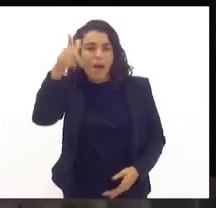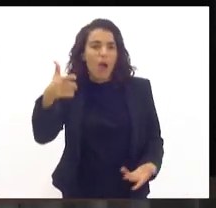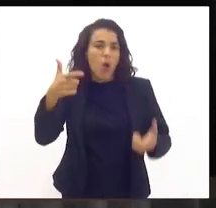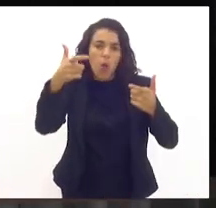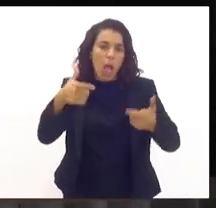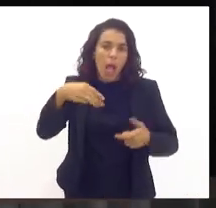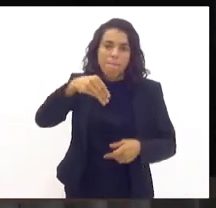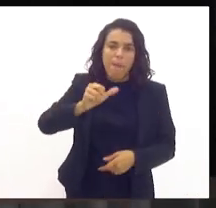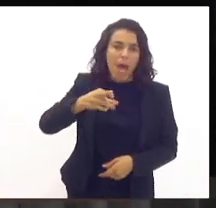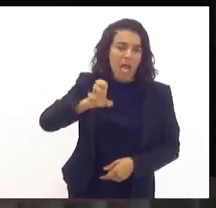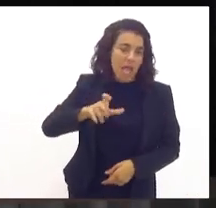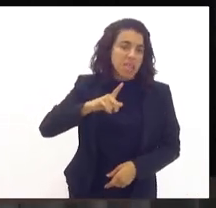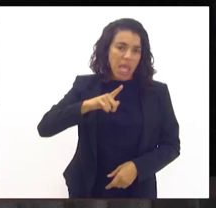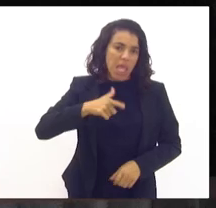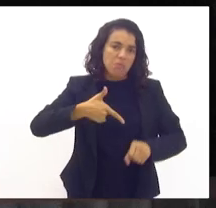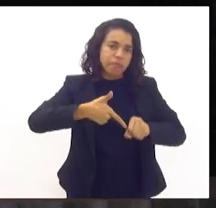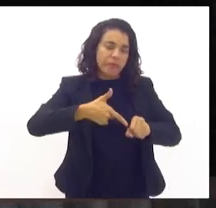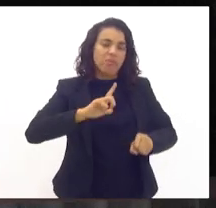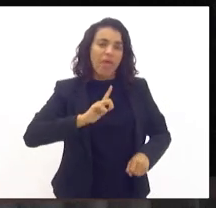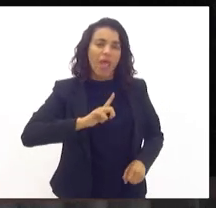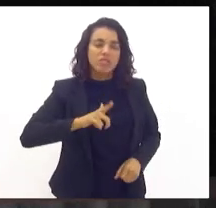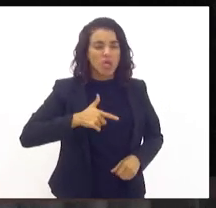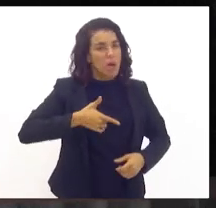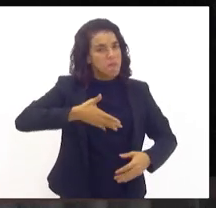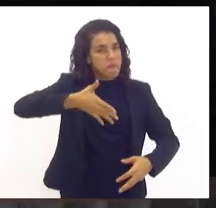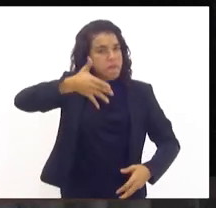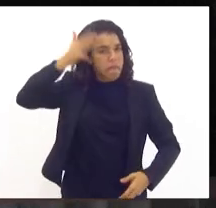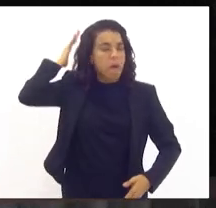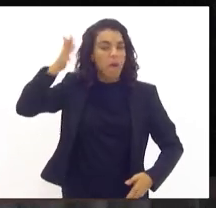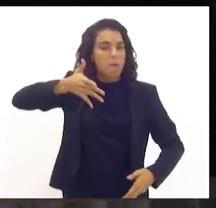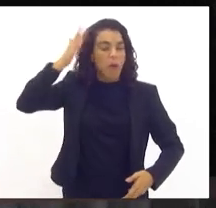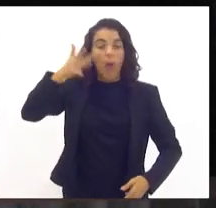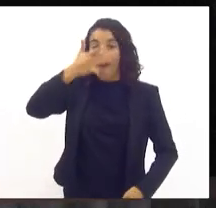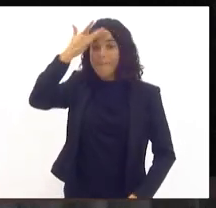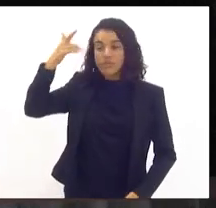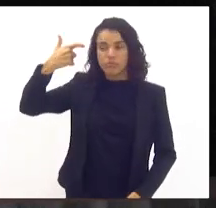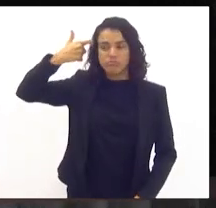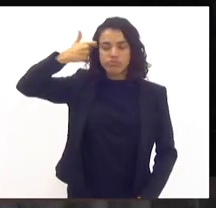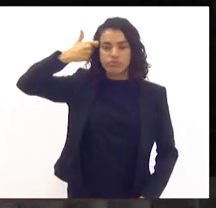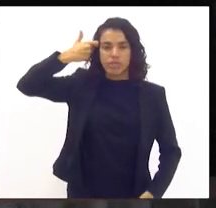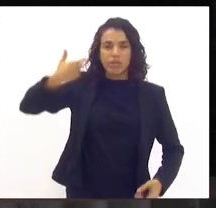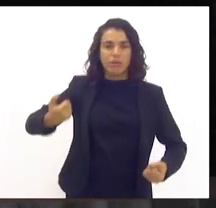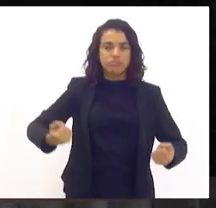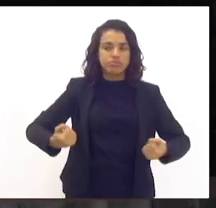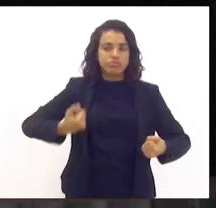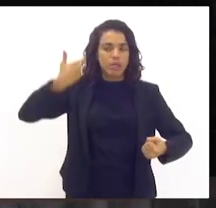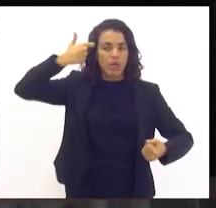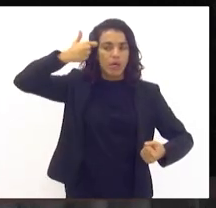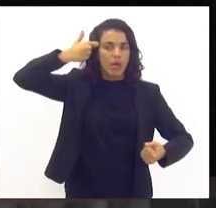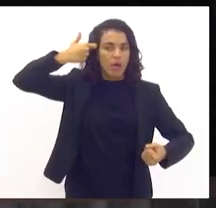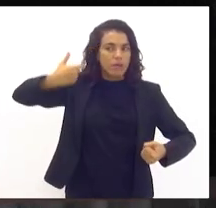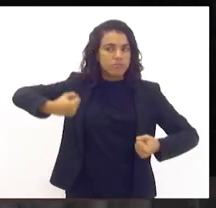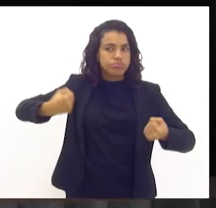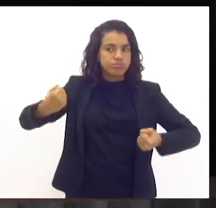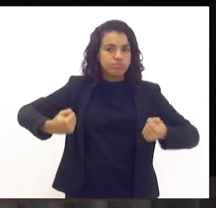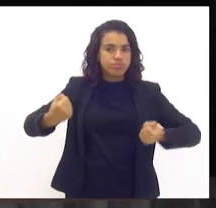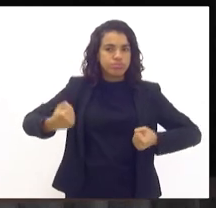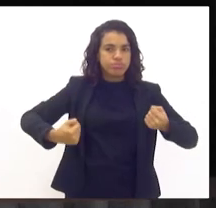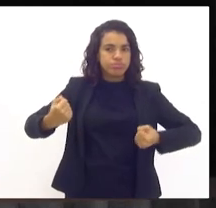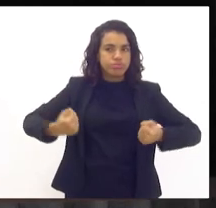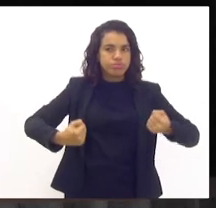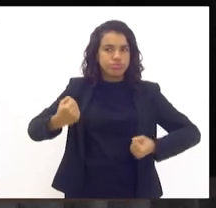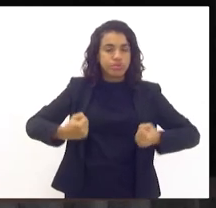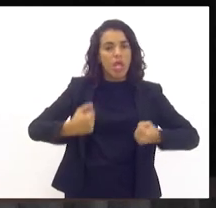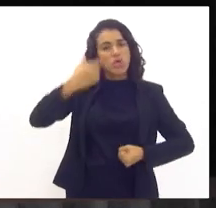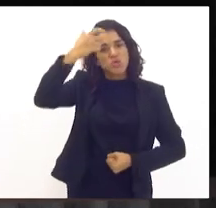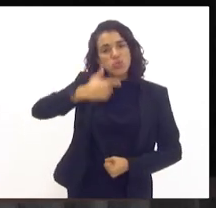qualquer lugar, tem gasolina, eu levo. Só acelera. E o cara com a pistola na minha cabeça. Pô, não. Vou acelerando. Aí eu falei assim, pô, eu sou a